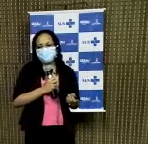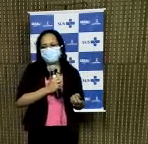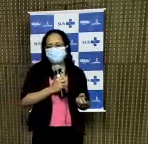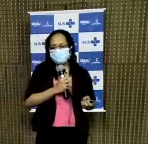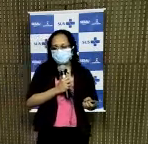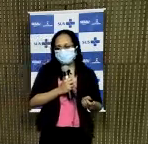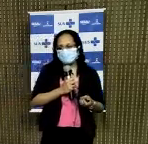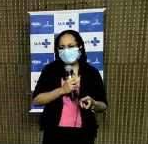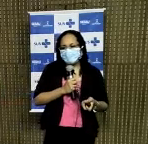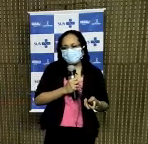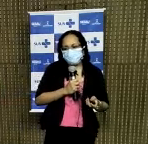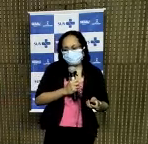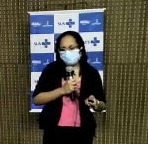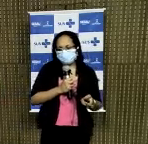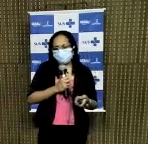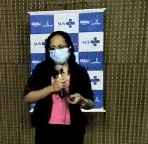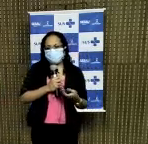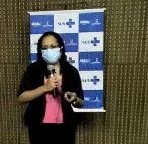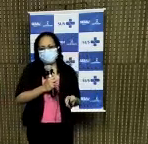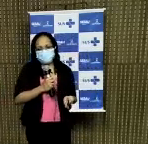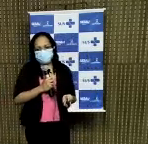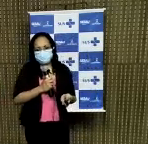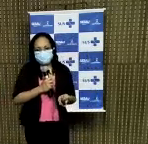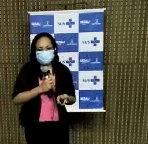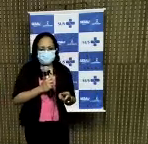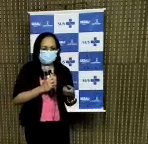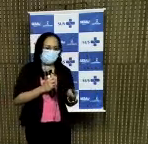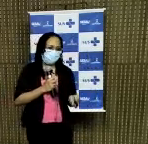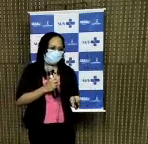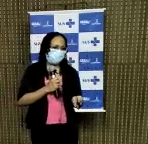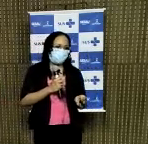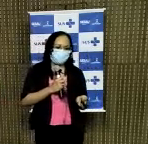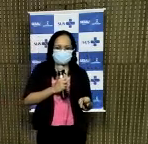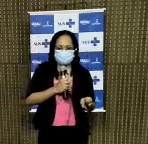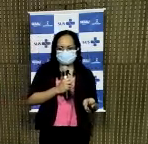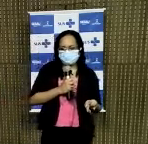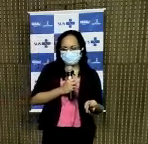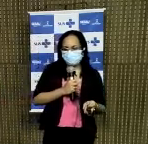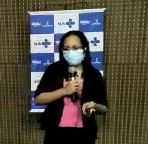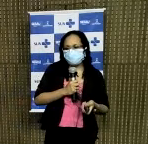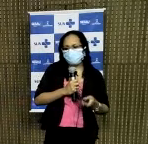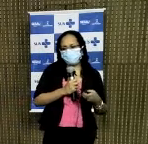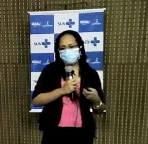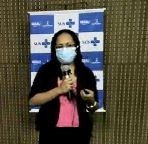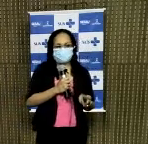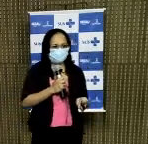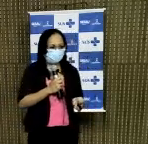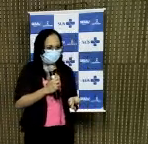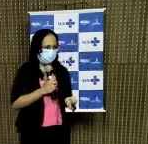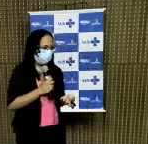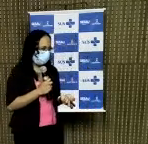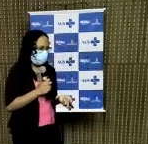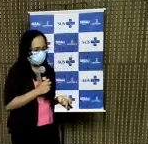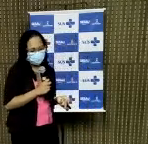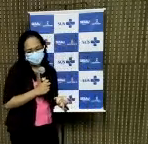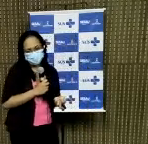puxar esses dados. Em 2020, da população de crianças, né, menores de 3 anos, nós tivemos